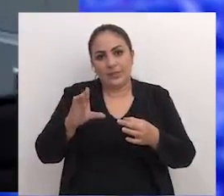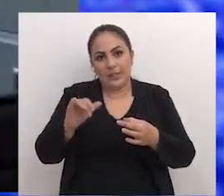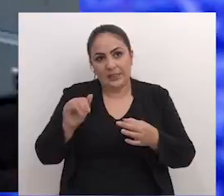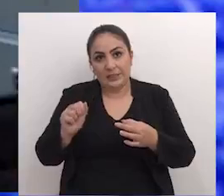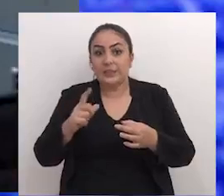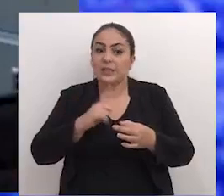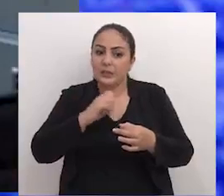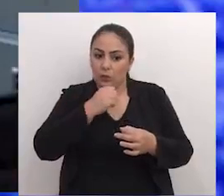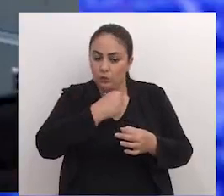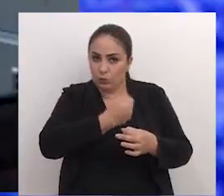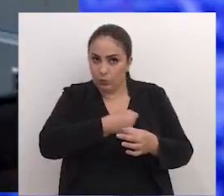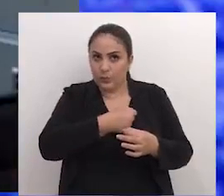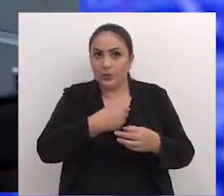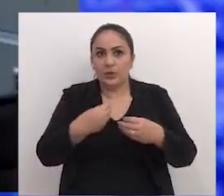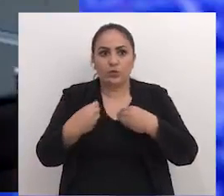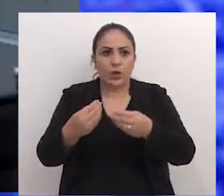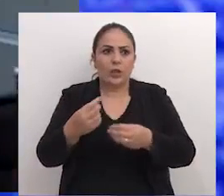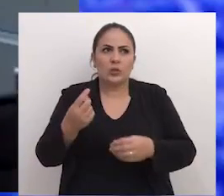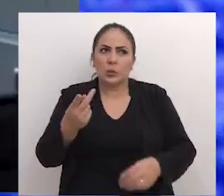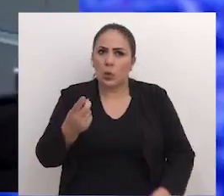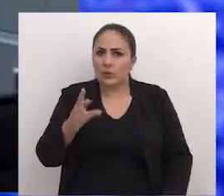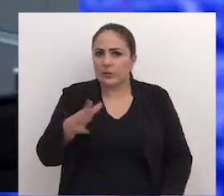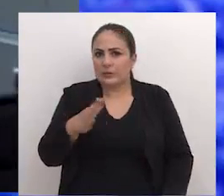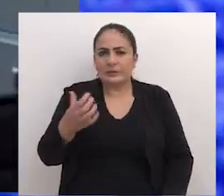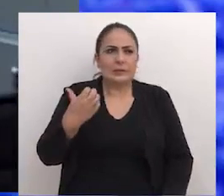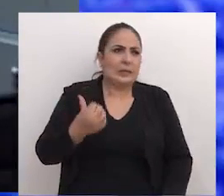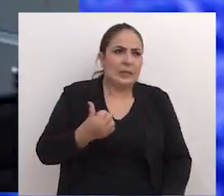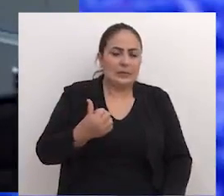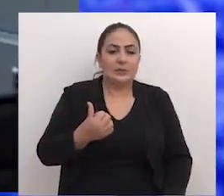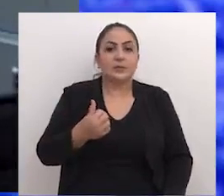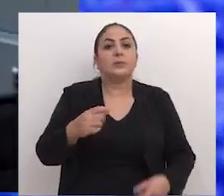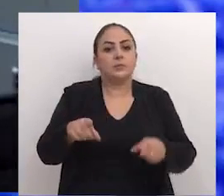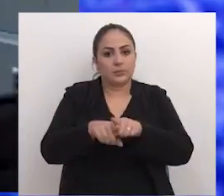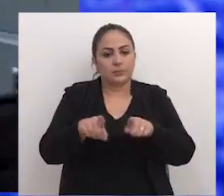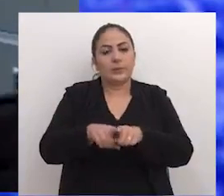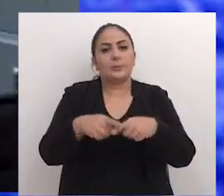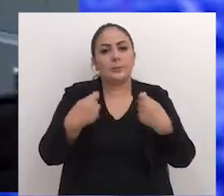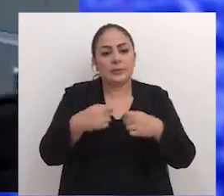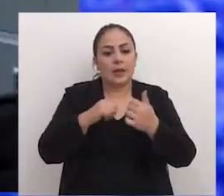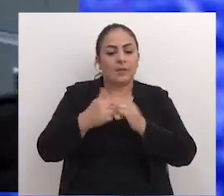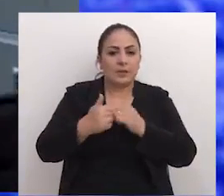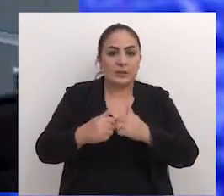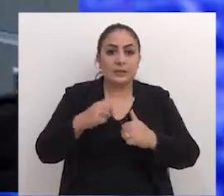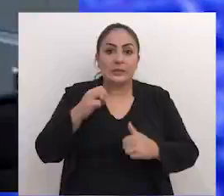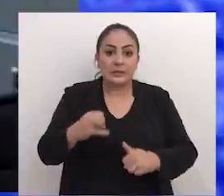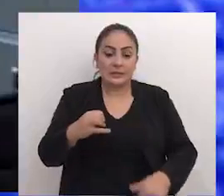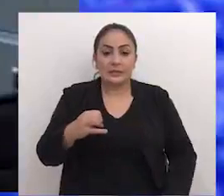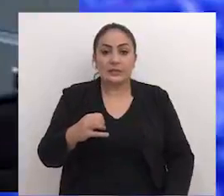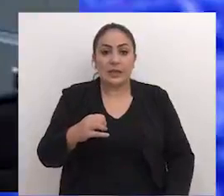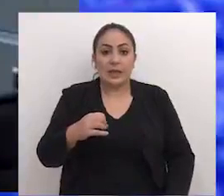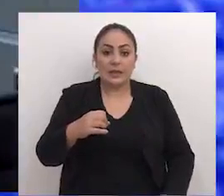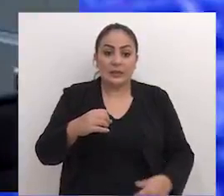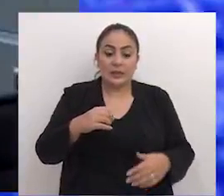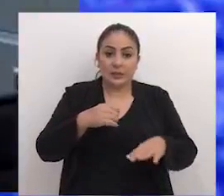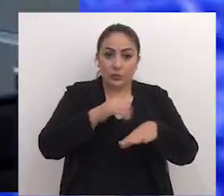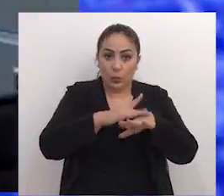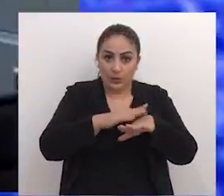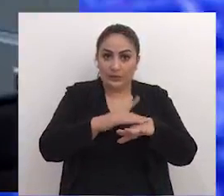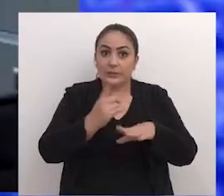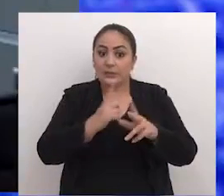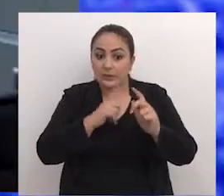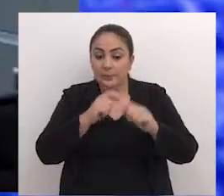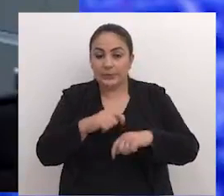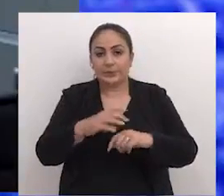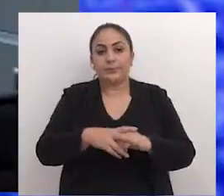de contribuições, que podem ser 12, em alguns casos 6. Também tem que ser avaliado se o fato dessa doença ela gera